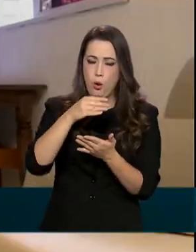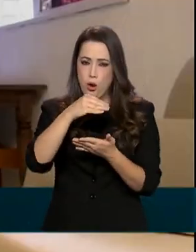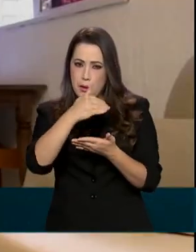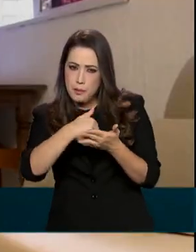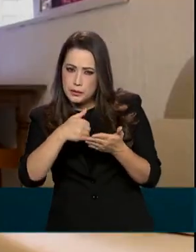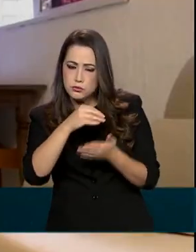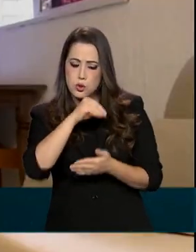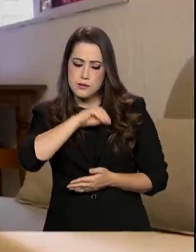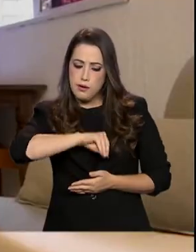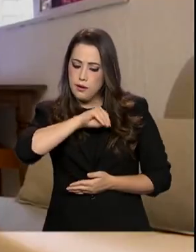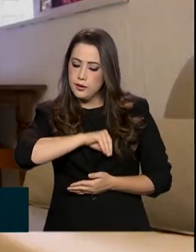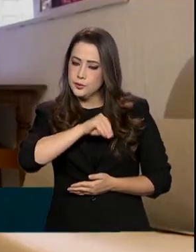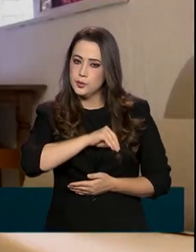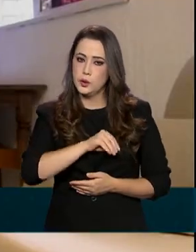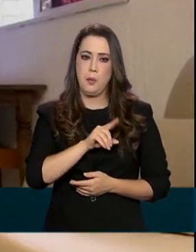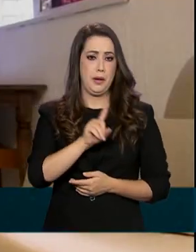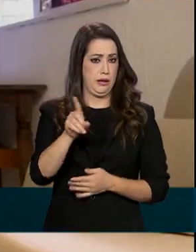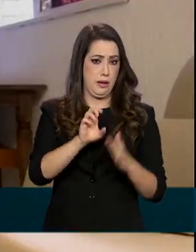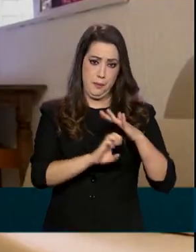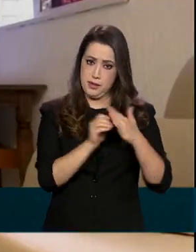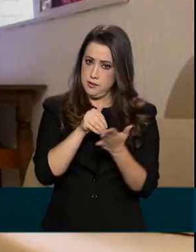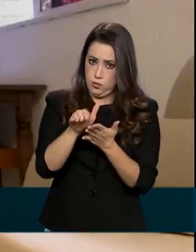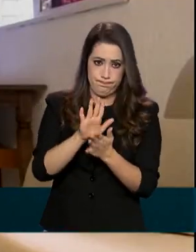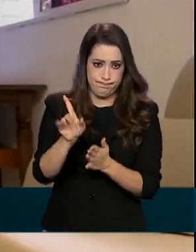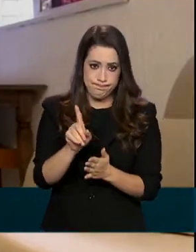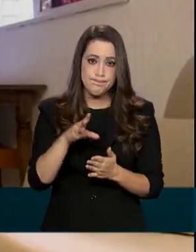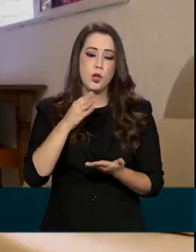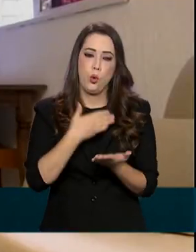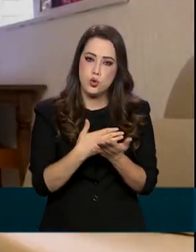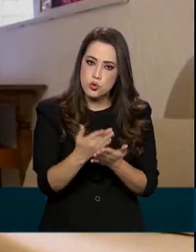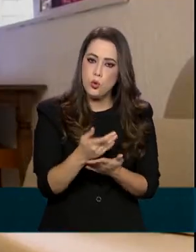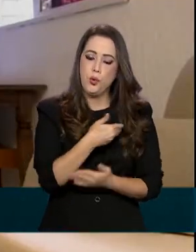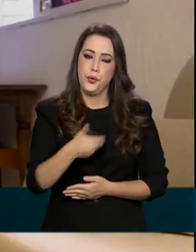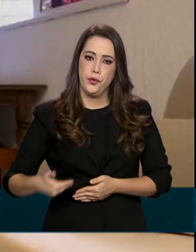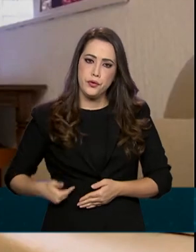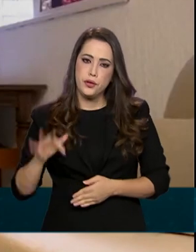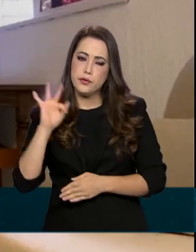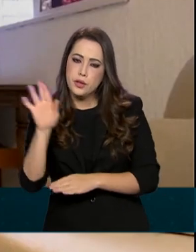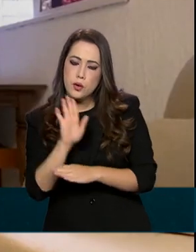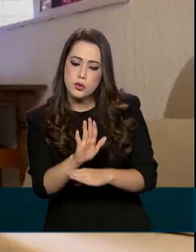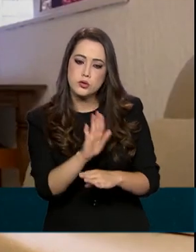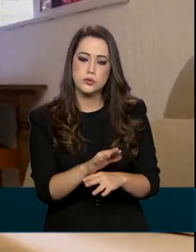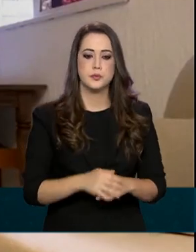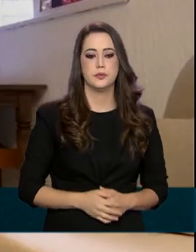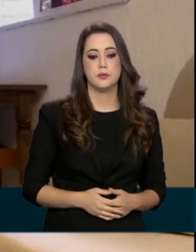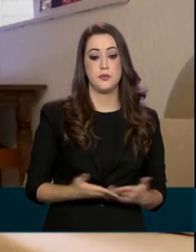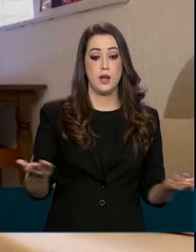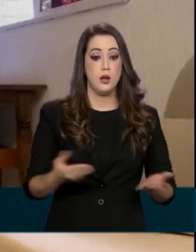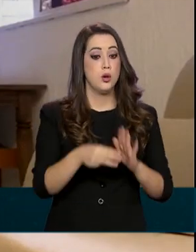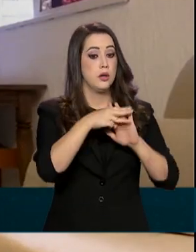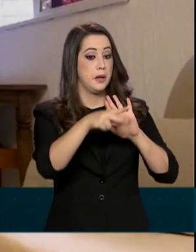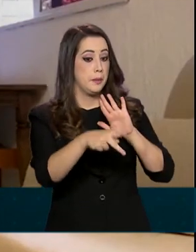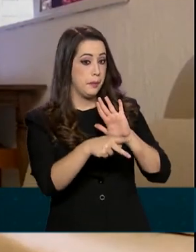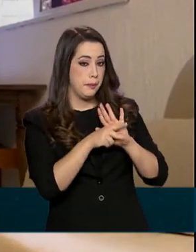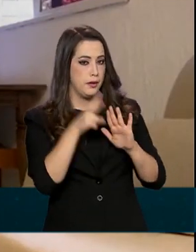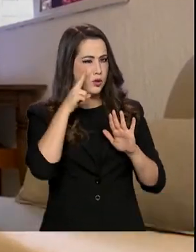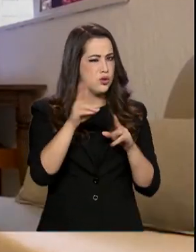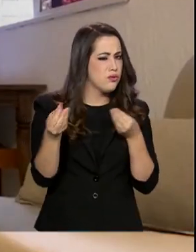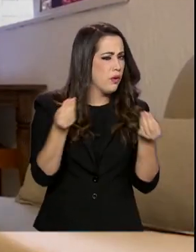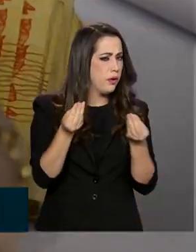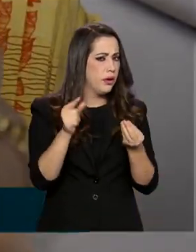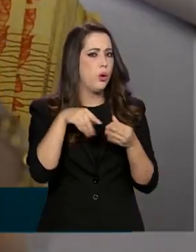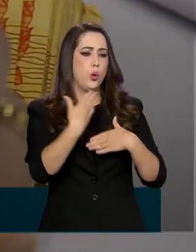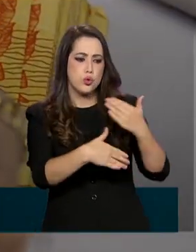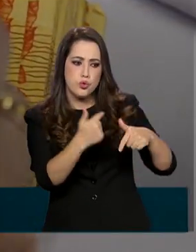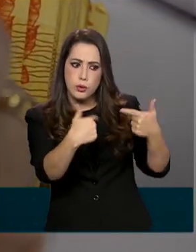A estabilidade que se deu pela MP faz com que, na retomada, a gente mantenha aqueles